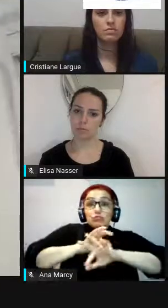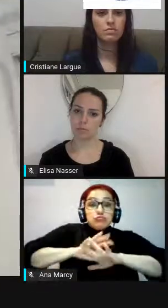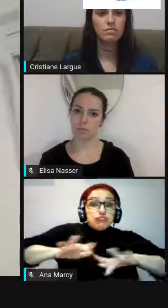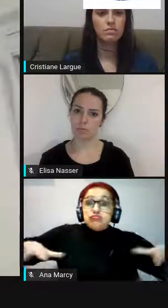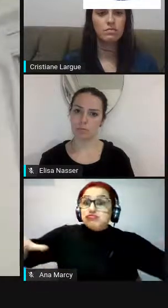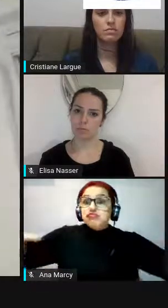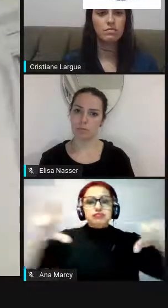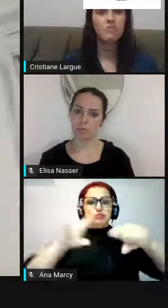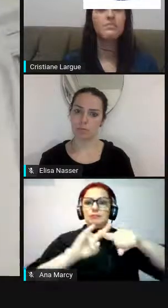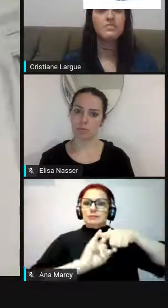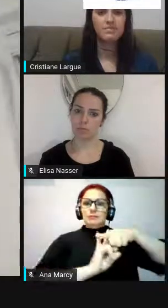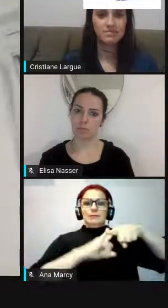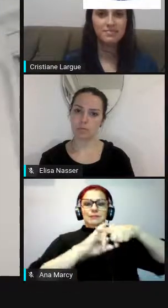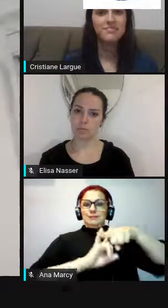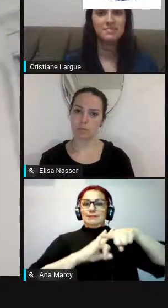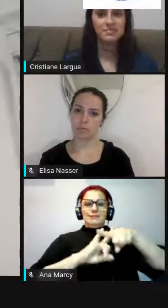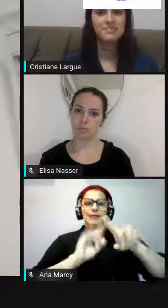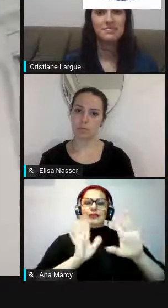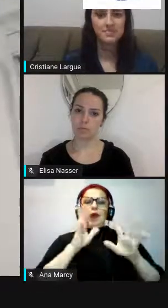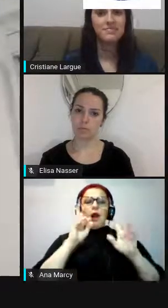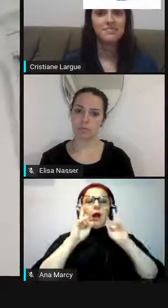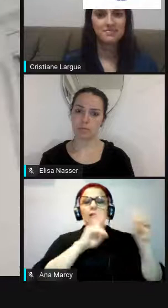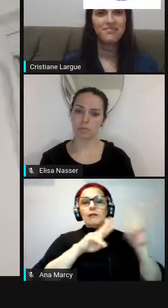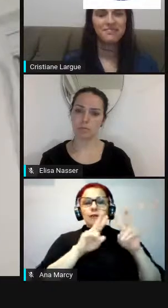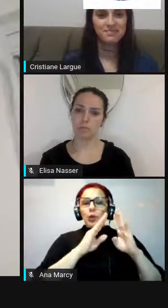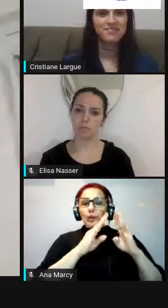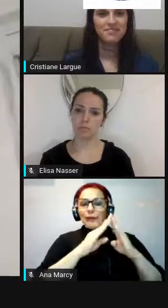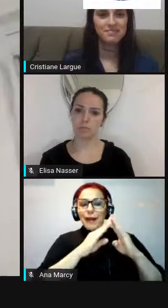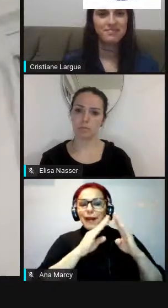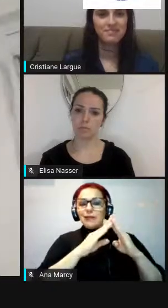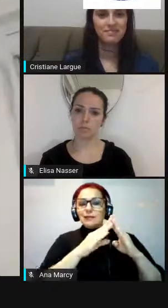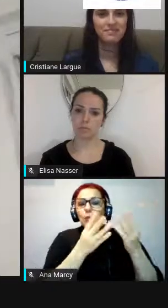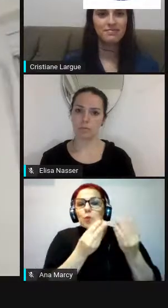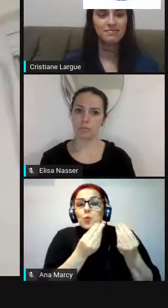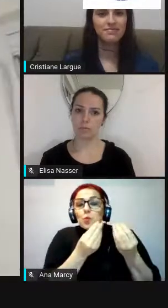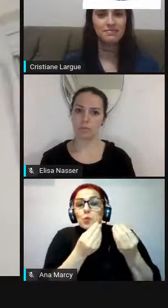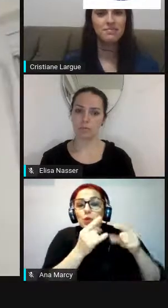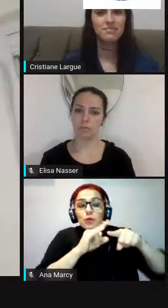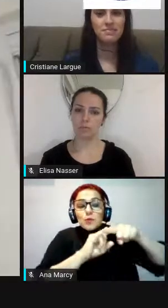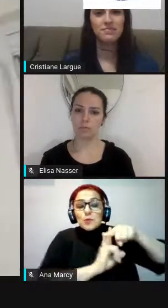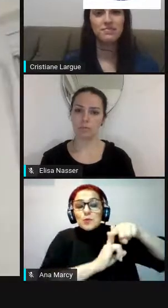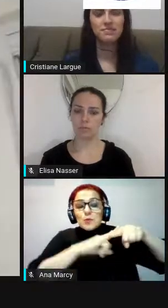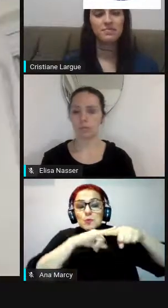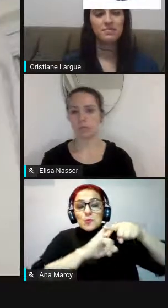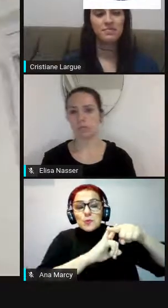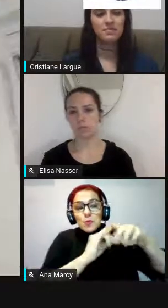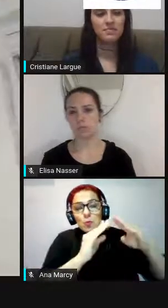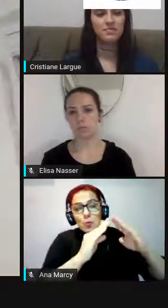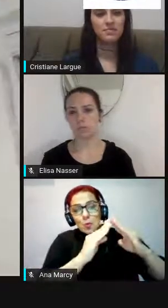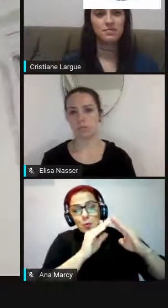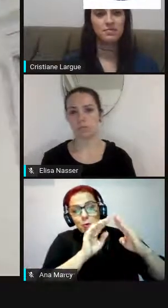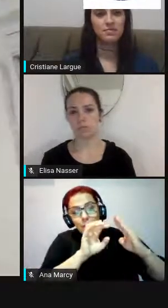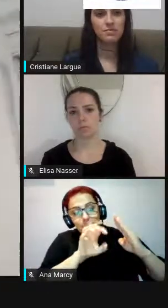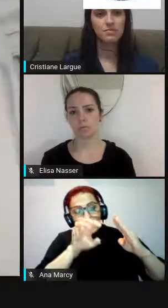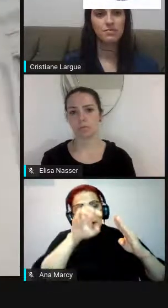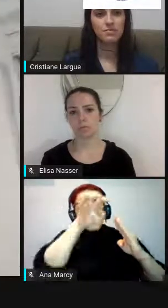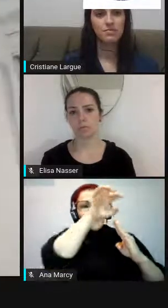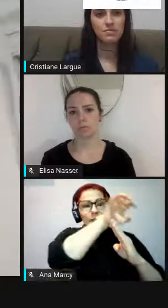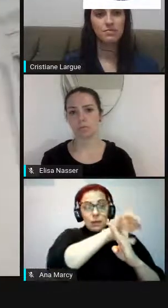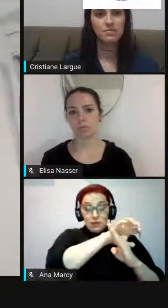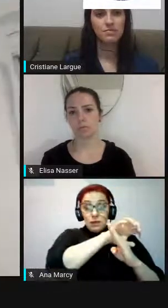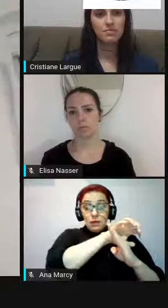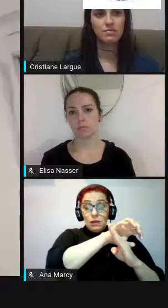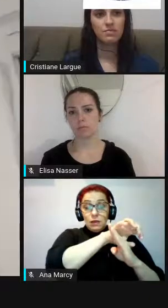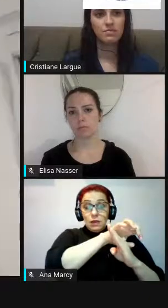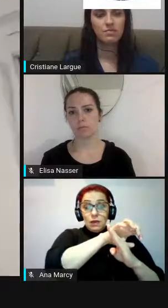a vocês já devem ter visto alguma caso algum lugar que tem os morcegos no telhado e muitas pessoas pagam para que um profissional